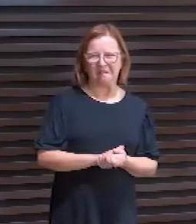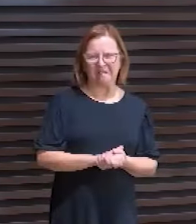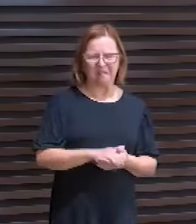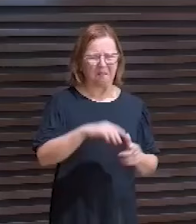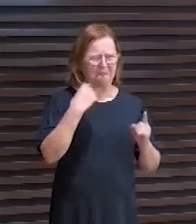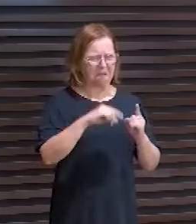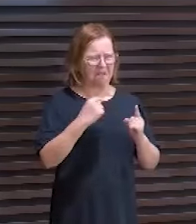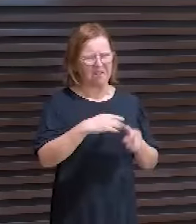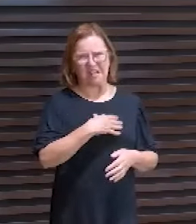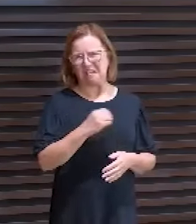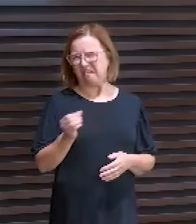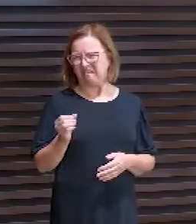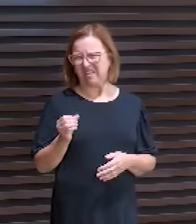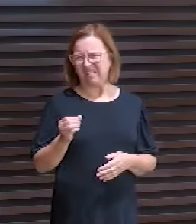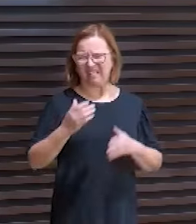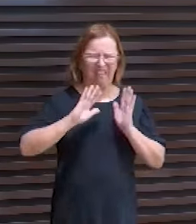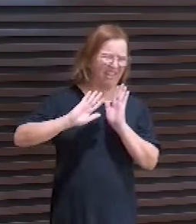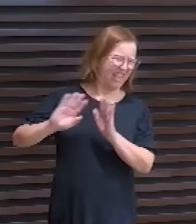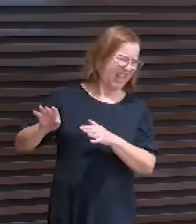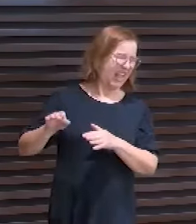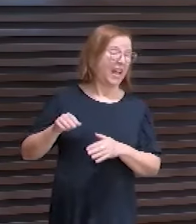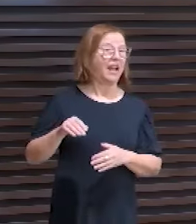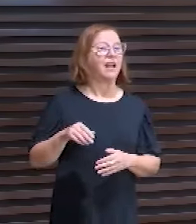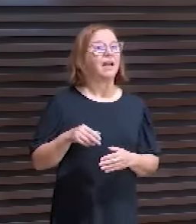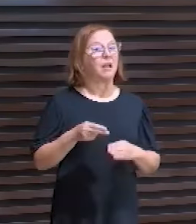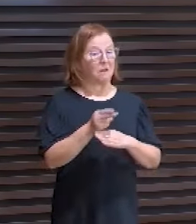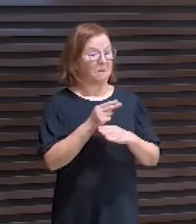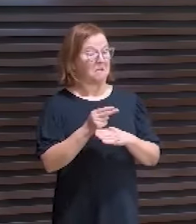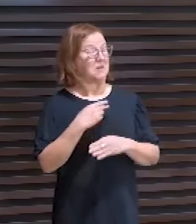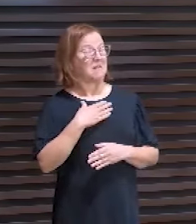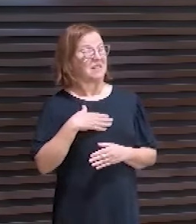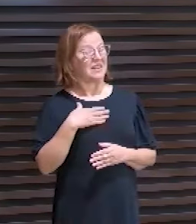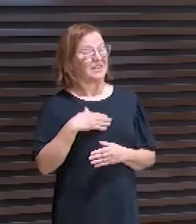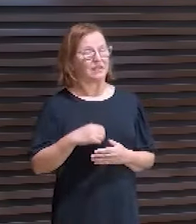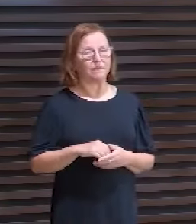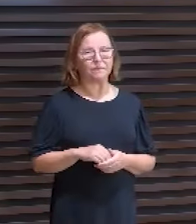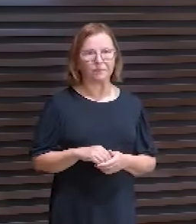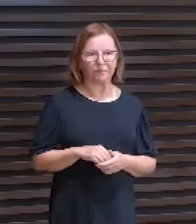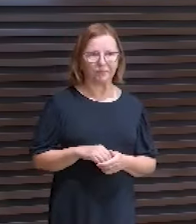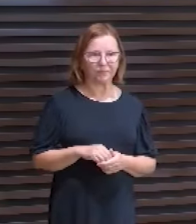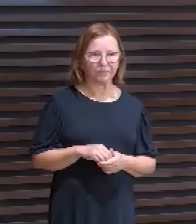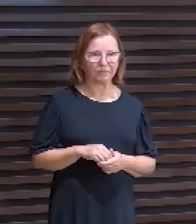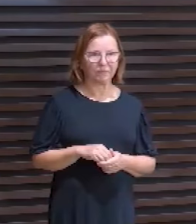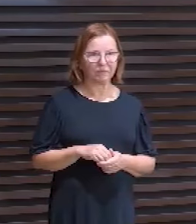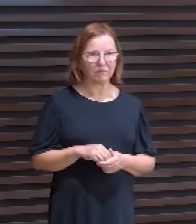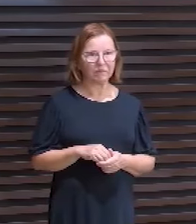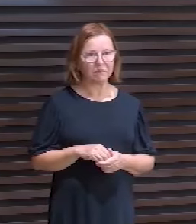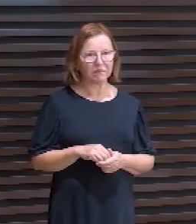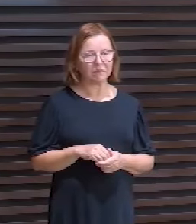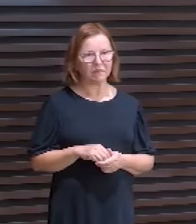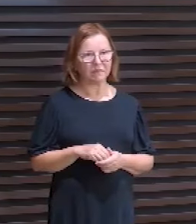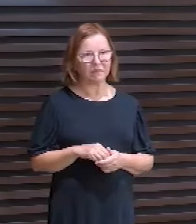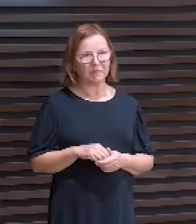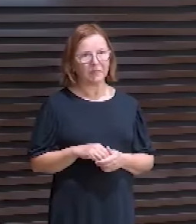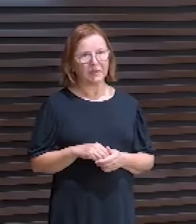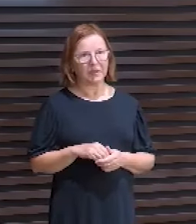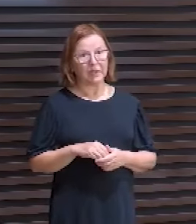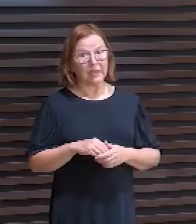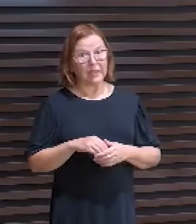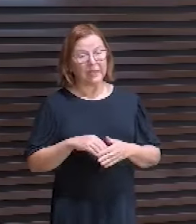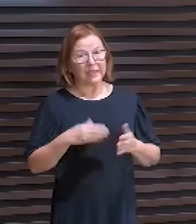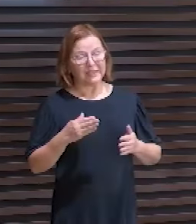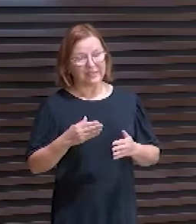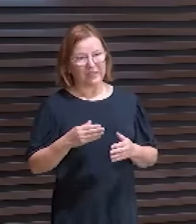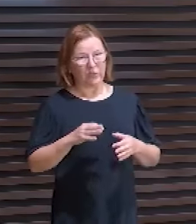eu vou atrás dar vazão a esse governo do Ego a